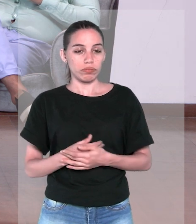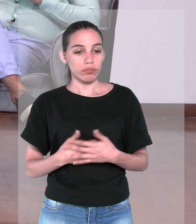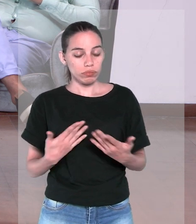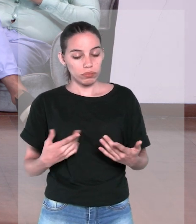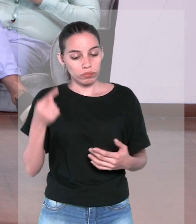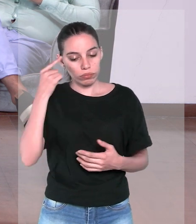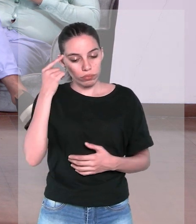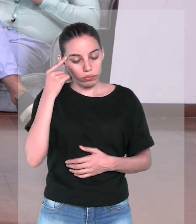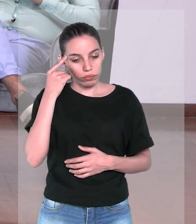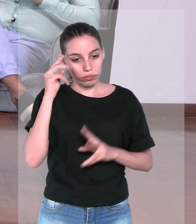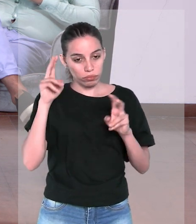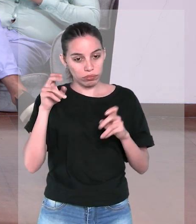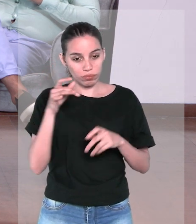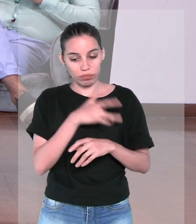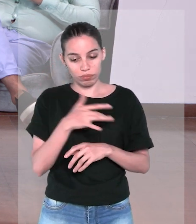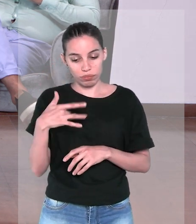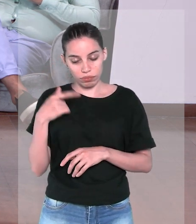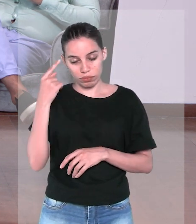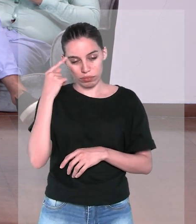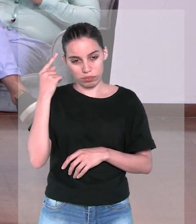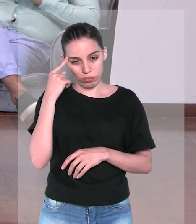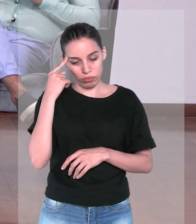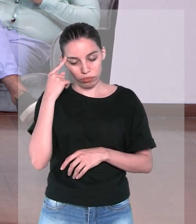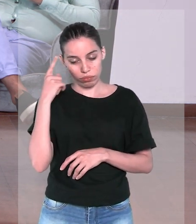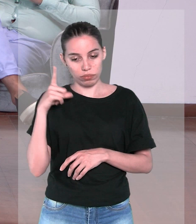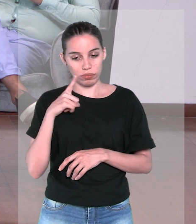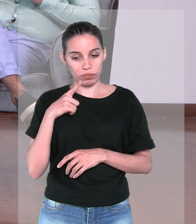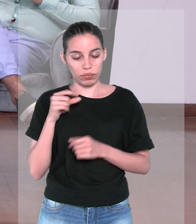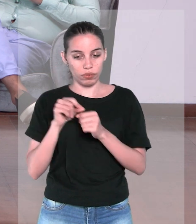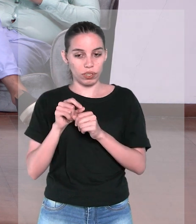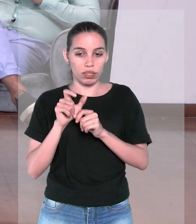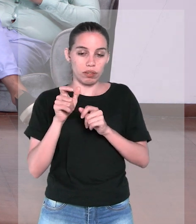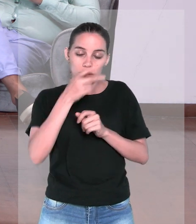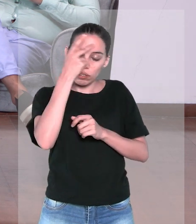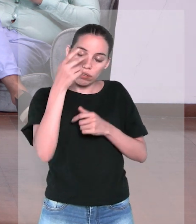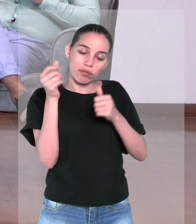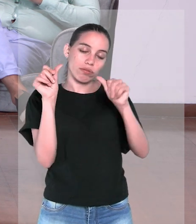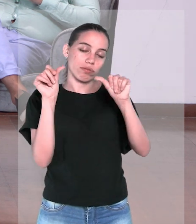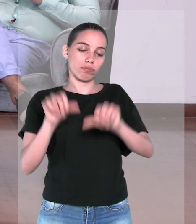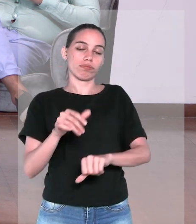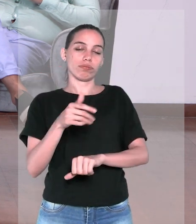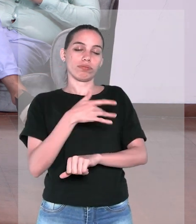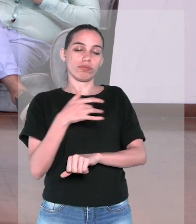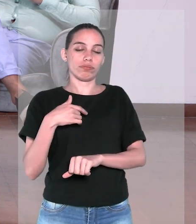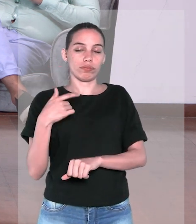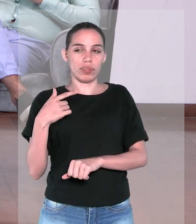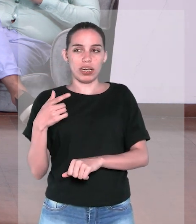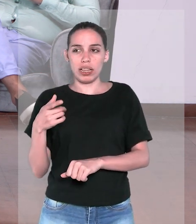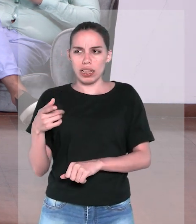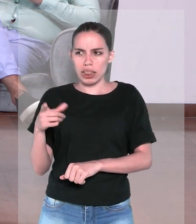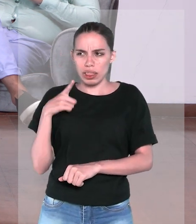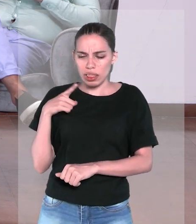rede, estão preocupados com o que isso pode influenciar de fake news, mas a questão da saúde mental até hoje ninguém está